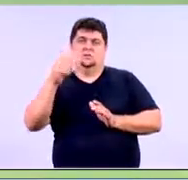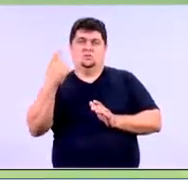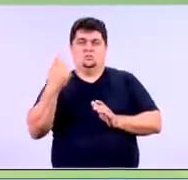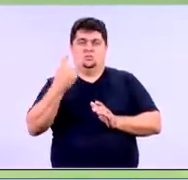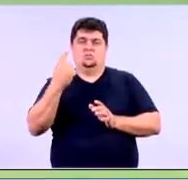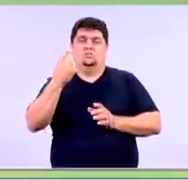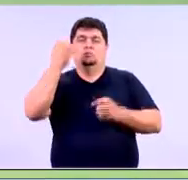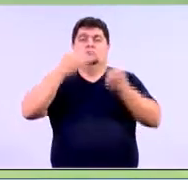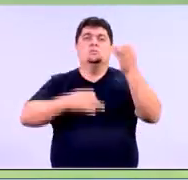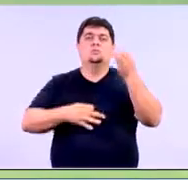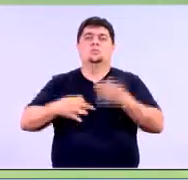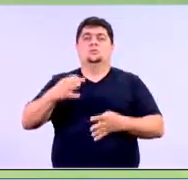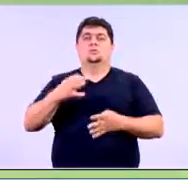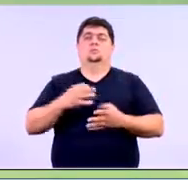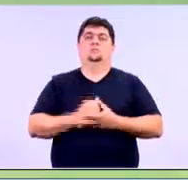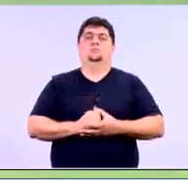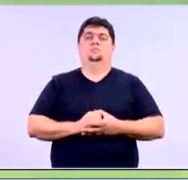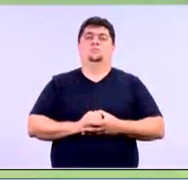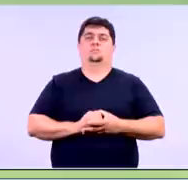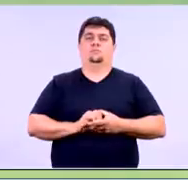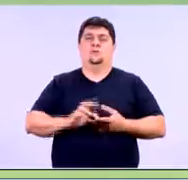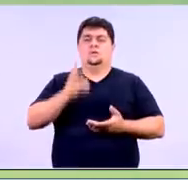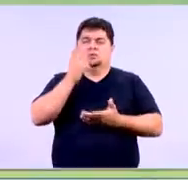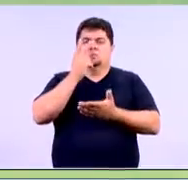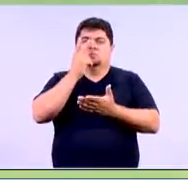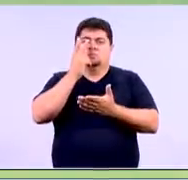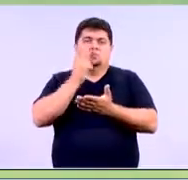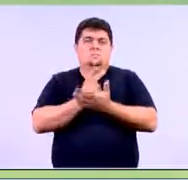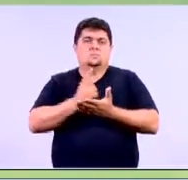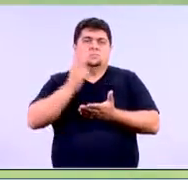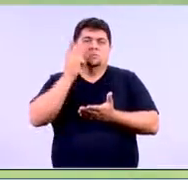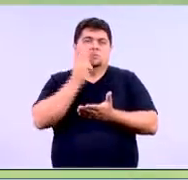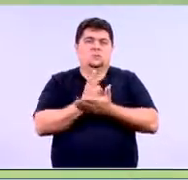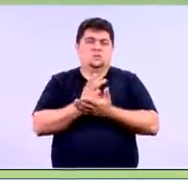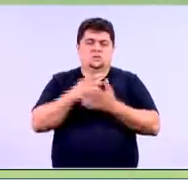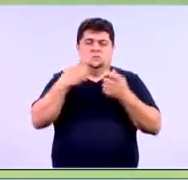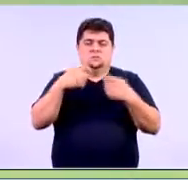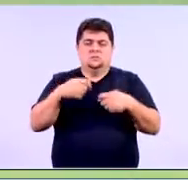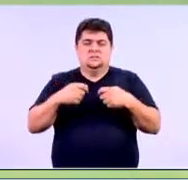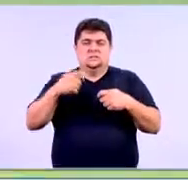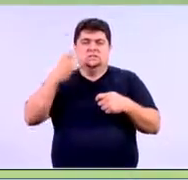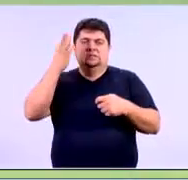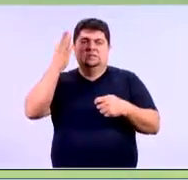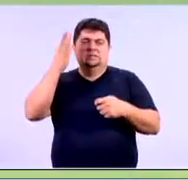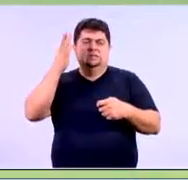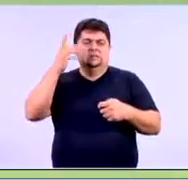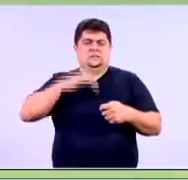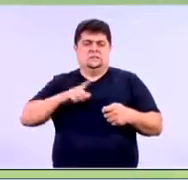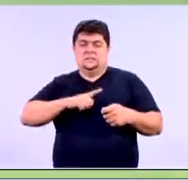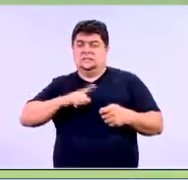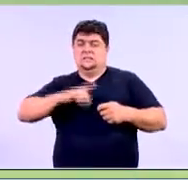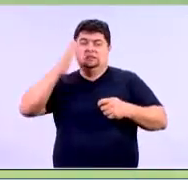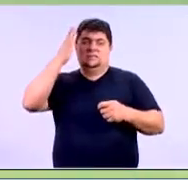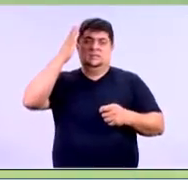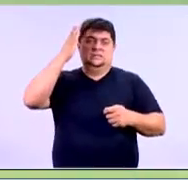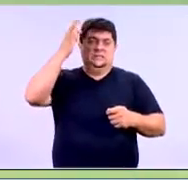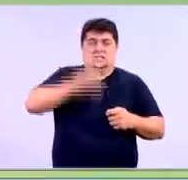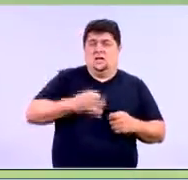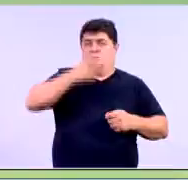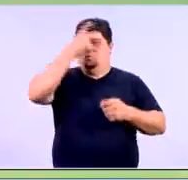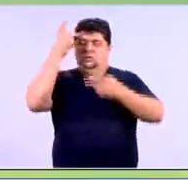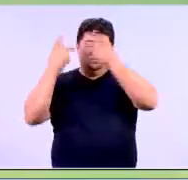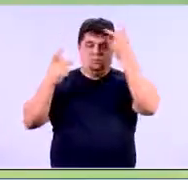diz, artigo 150, sem prejuízo de outras garantias asseguradas ao contribuinte, ou seja, todos